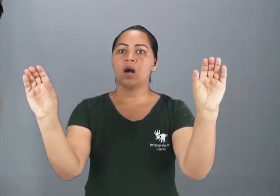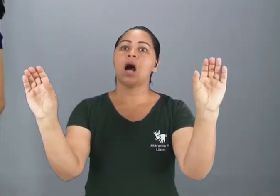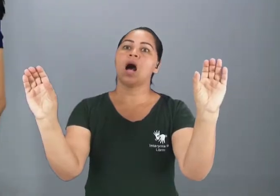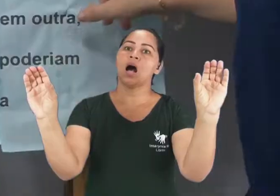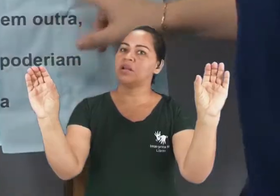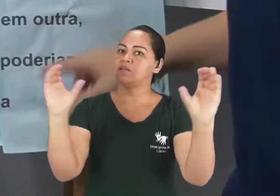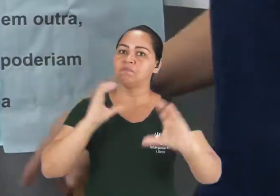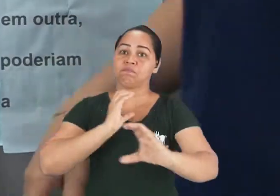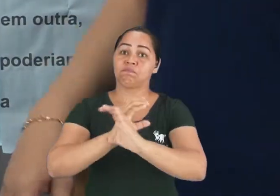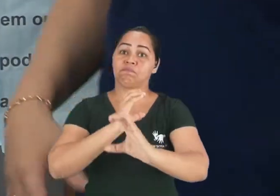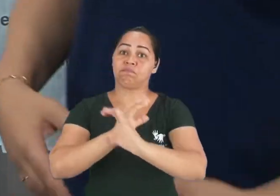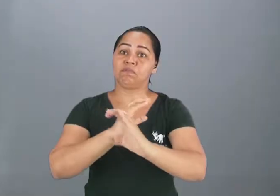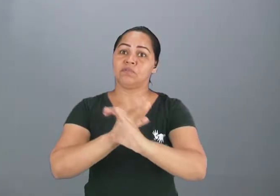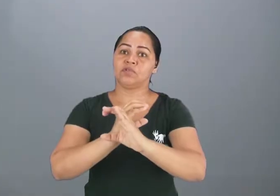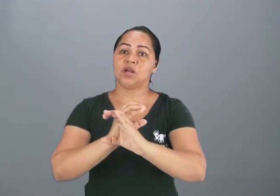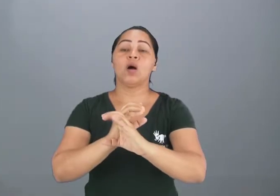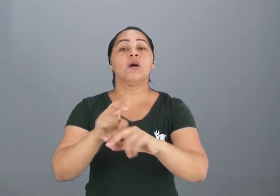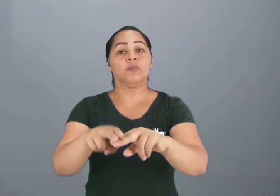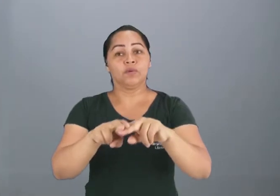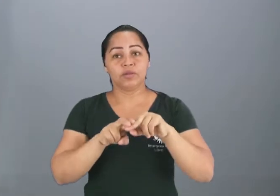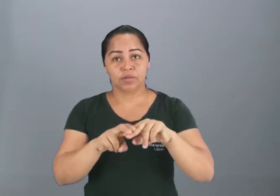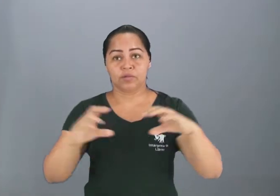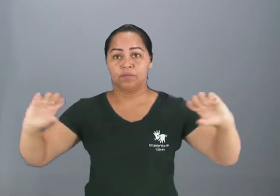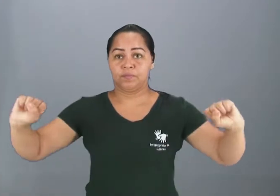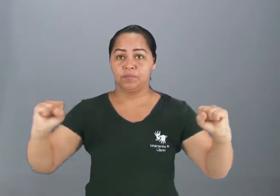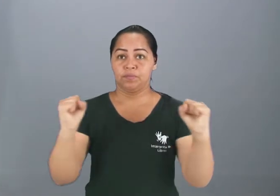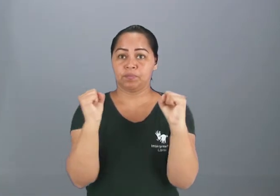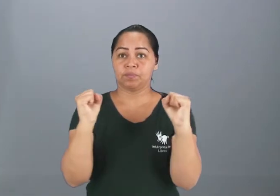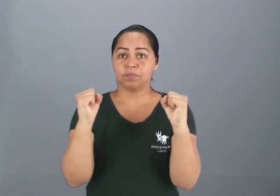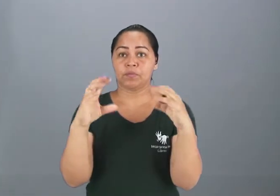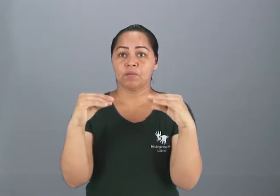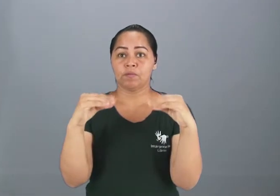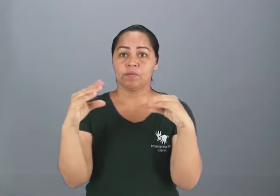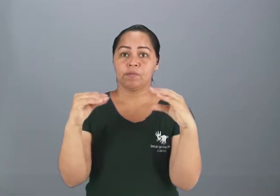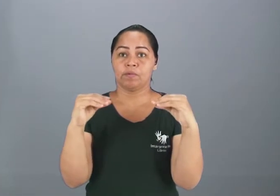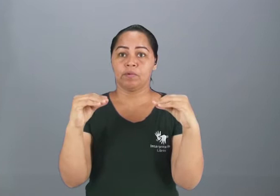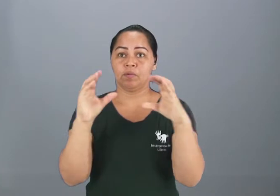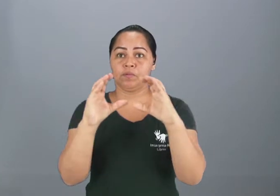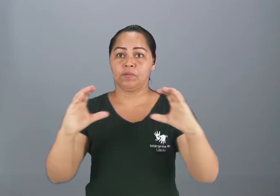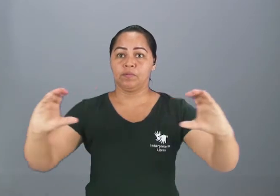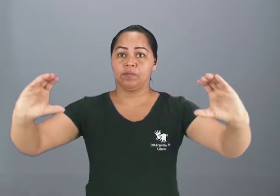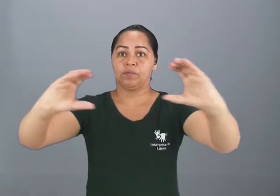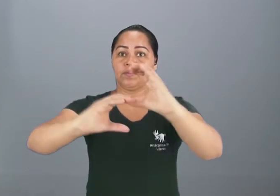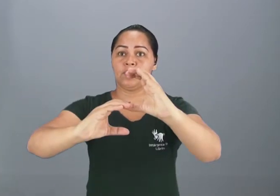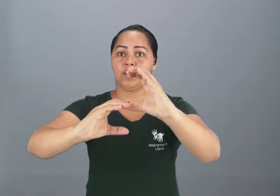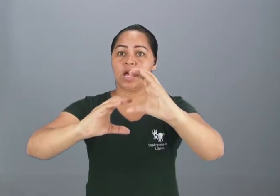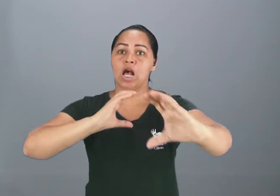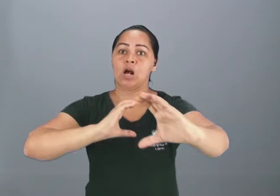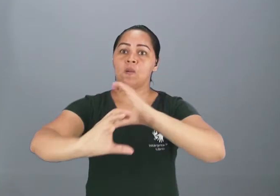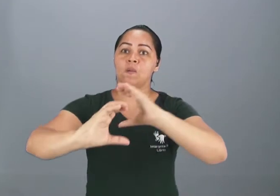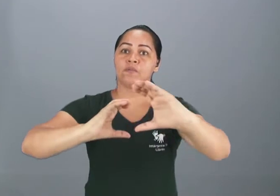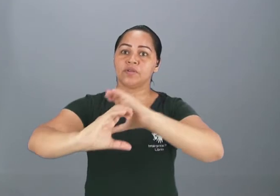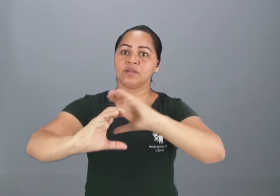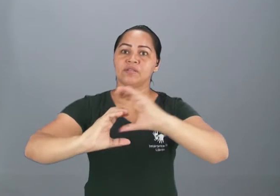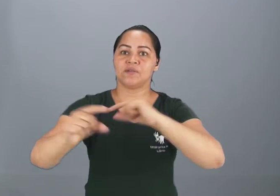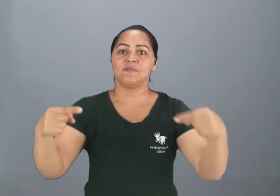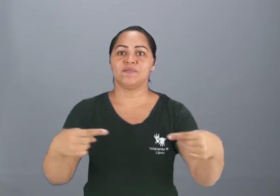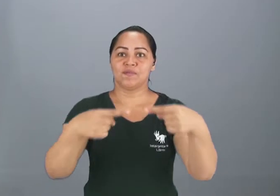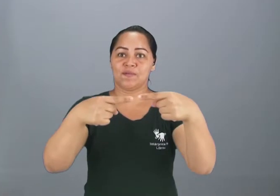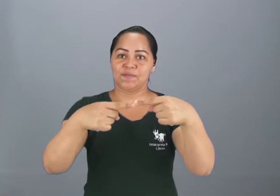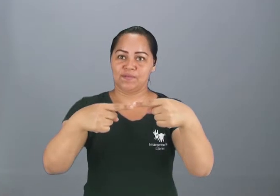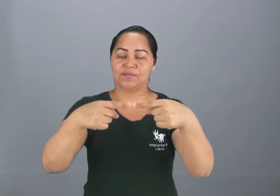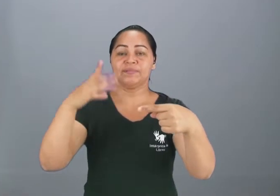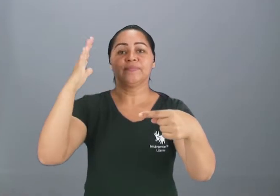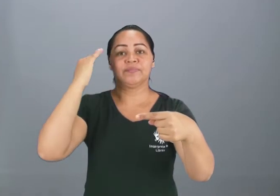ok? Então, é preciso haver essa comunicação. É fundamental em qualquer diálogo, como eu acabei de falar anteriormente,